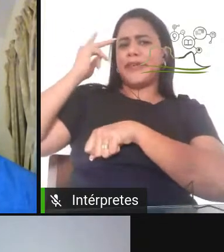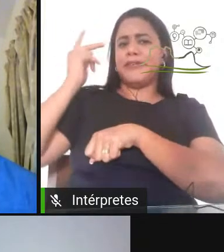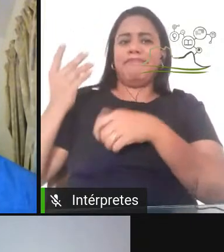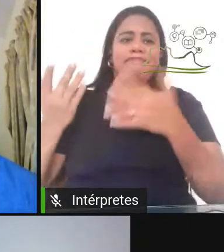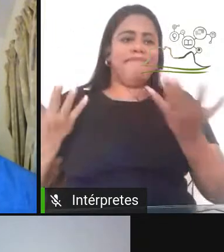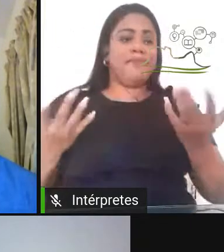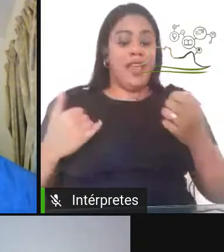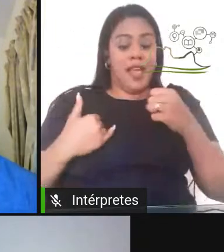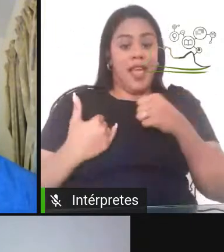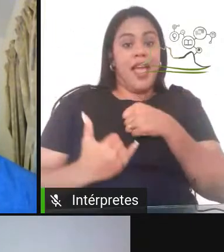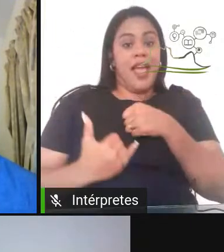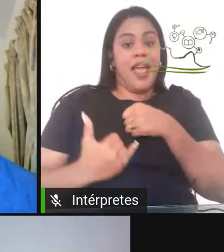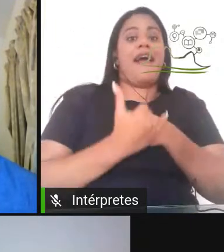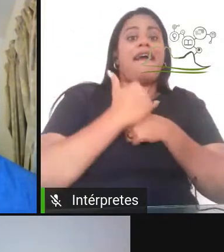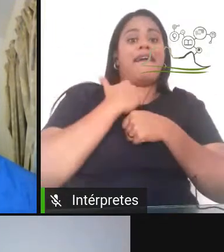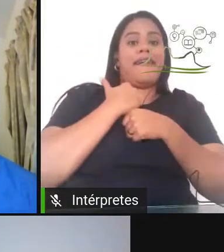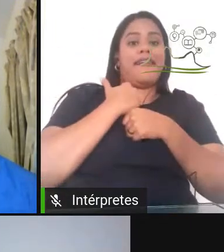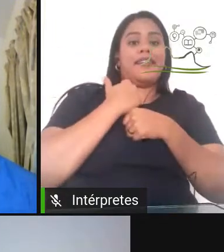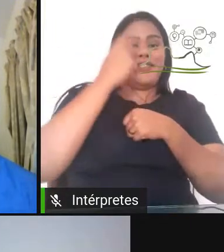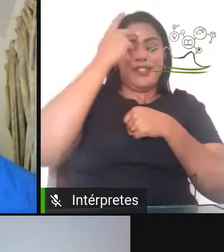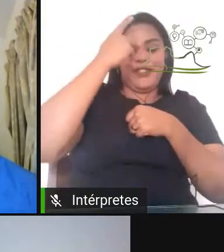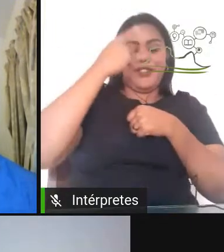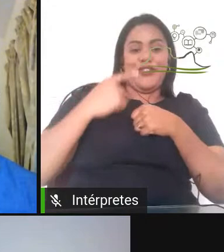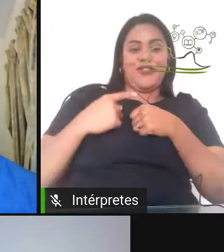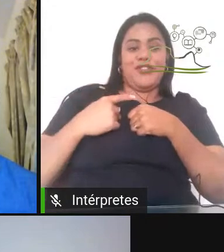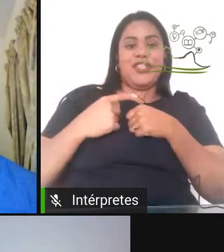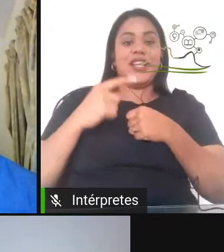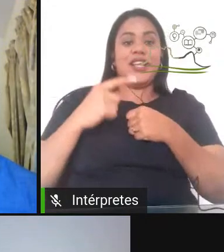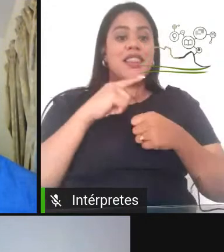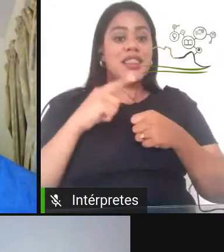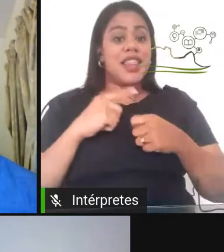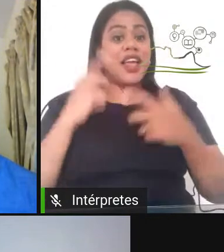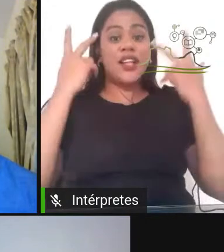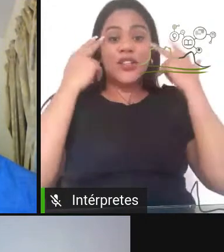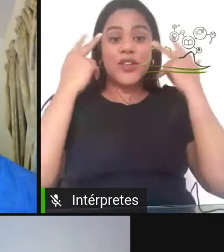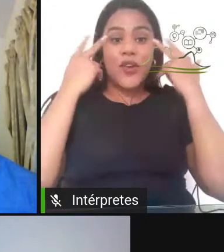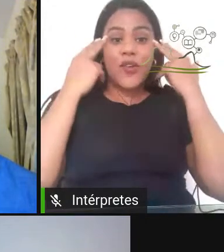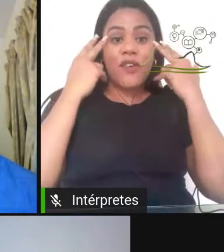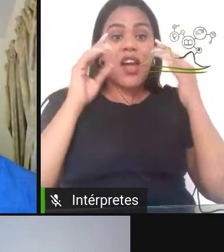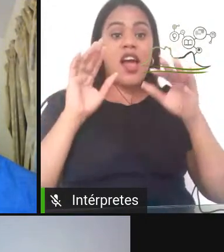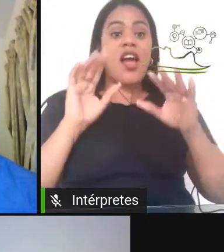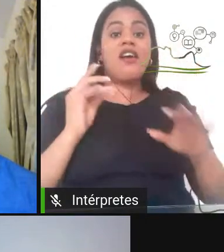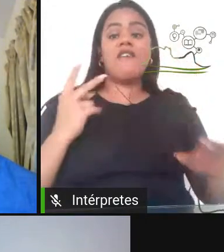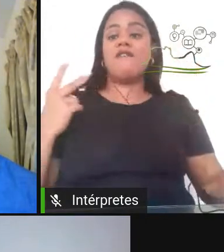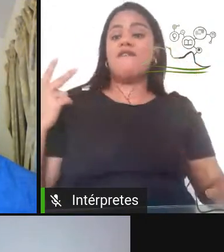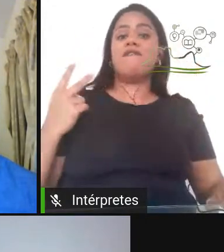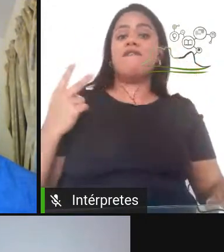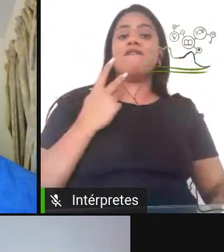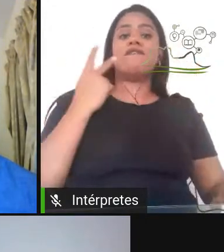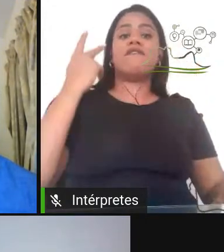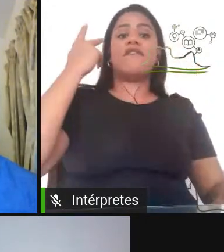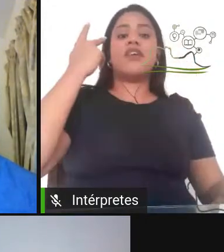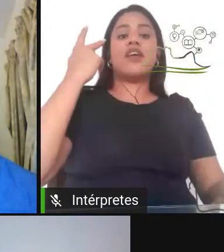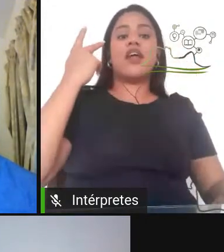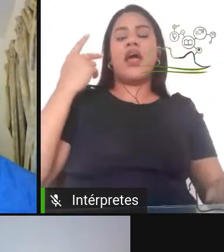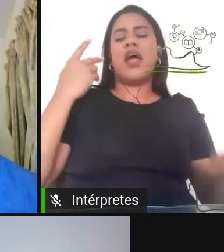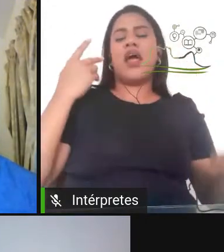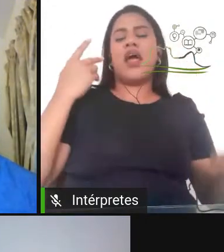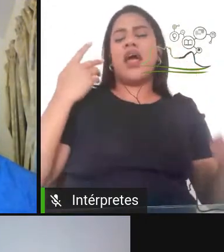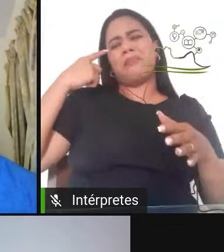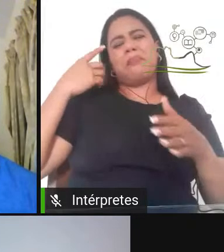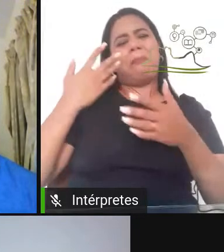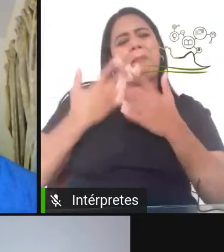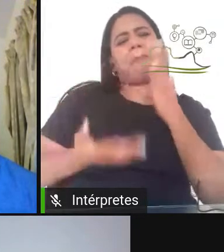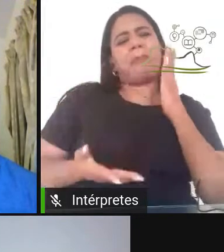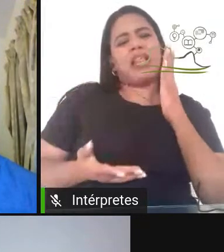que normalmente acontece é que só valorizamos quando começamos a perder. E um bocado a moral, a